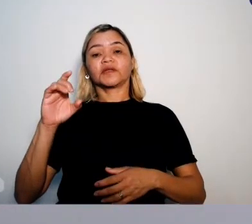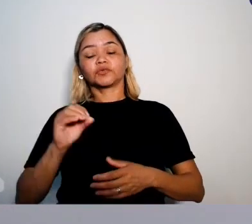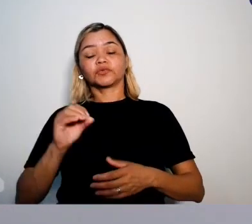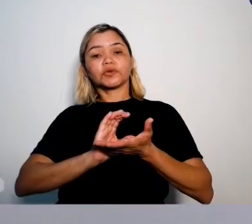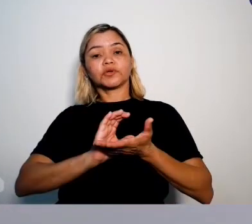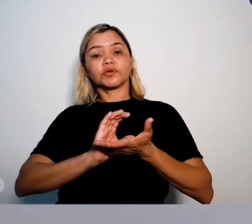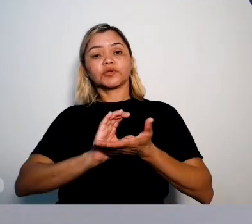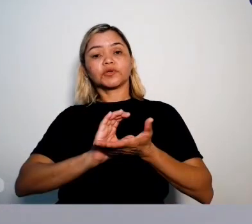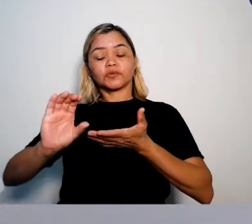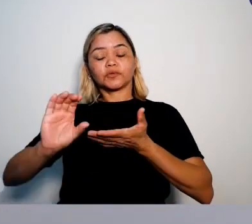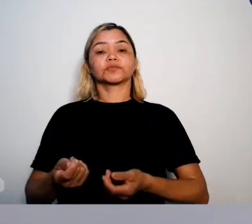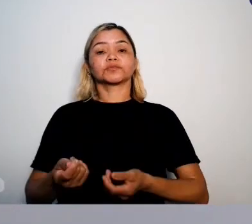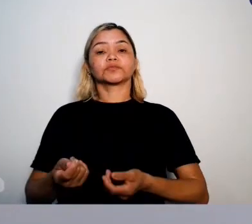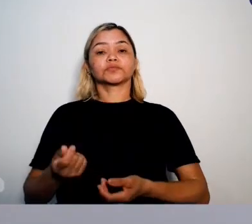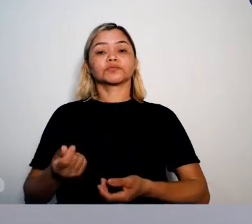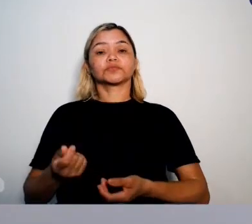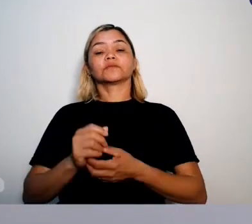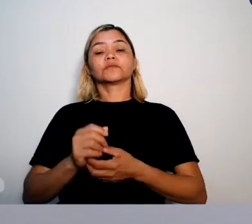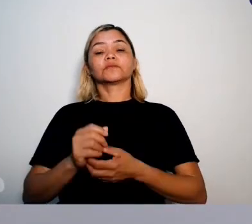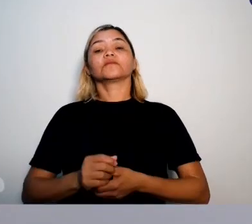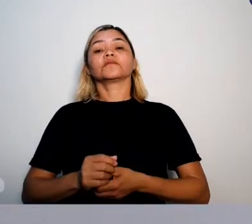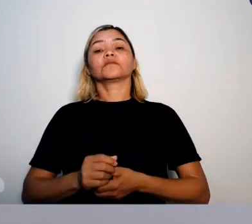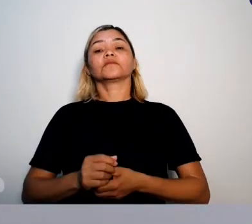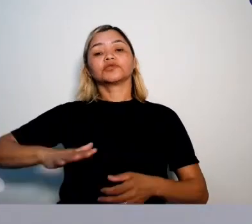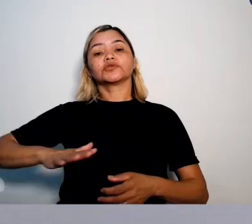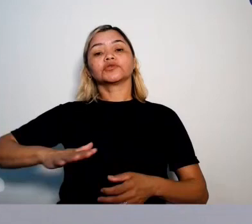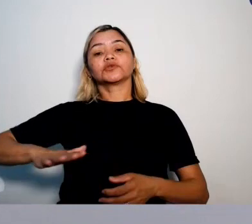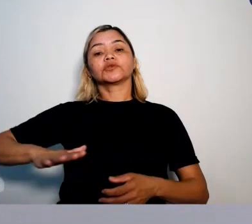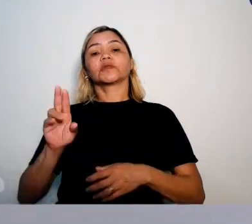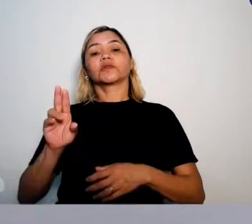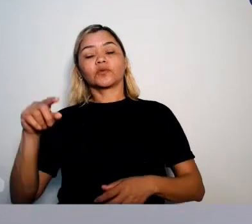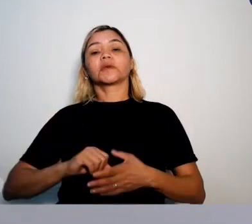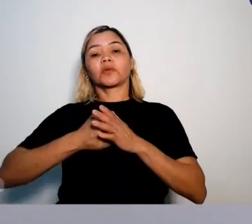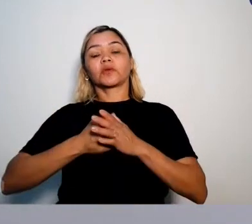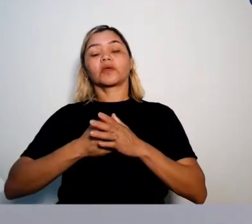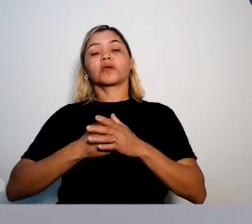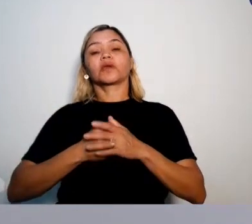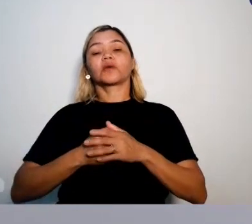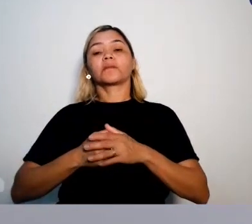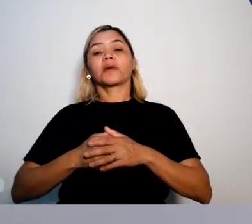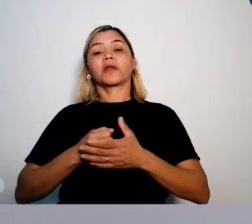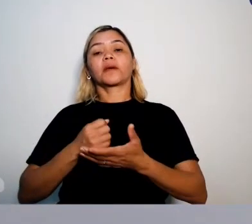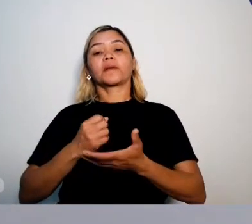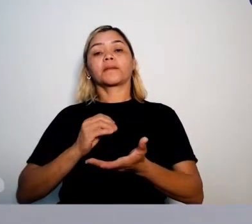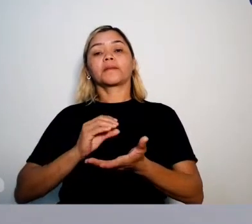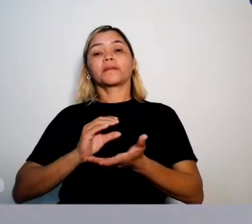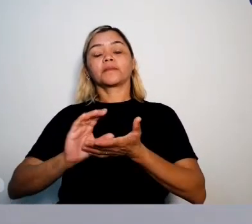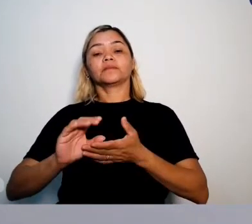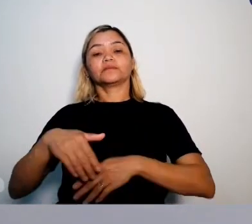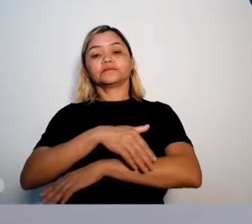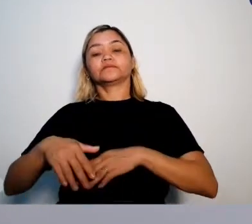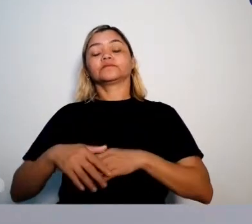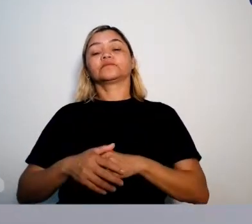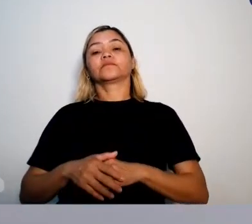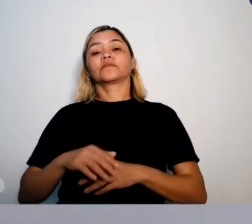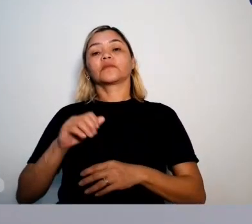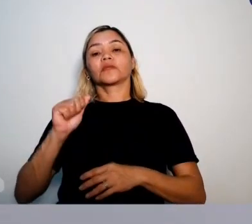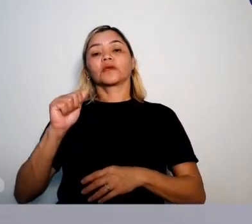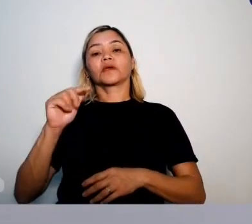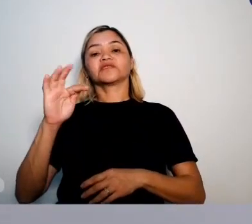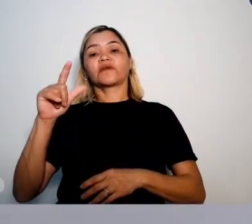da União sob bloqueio para pavimentação asfáltica em Botucatu. Da